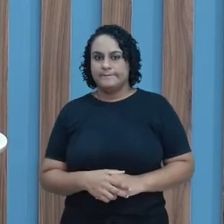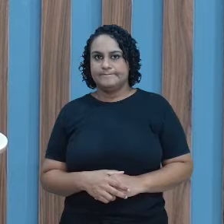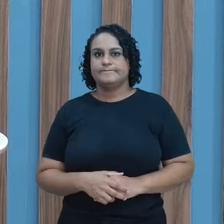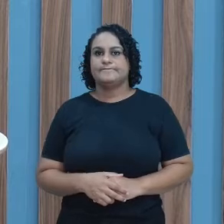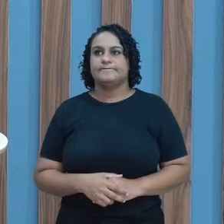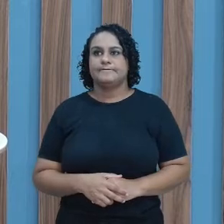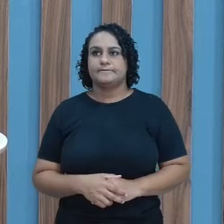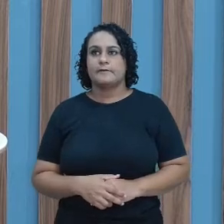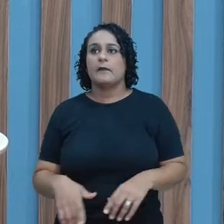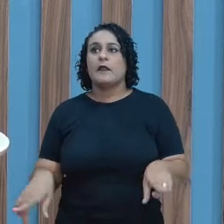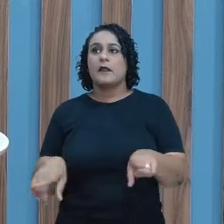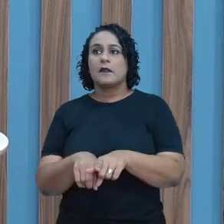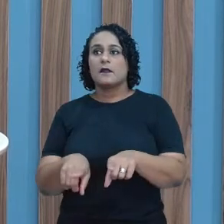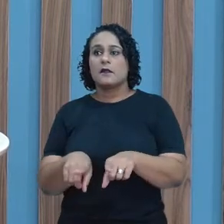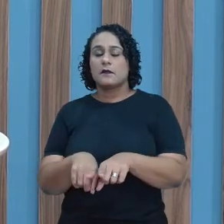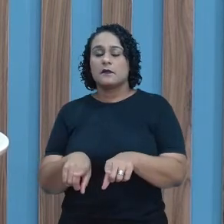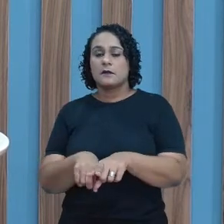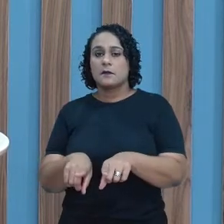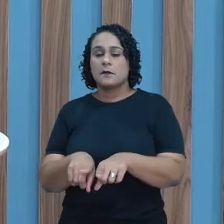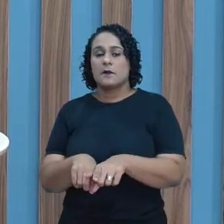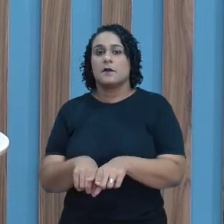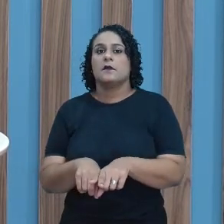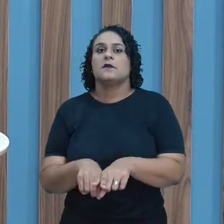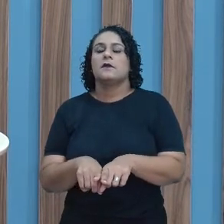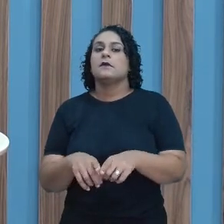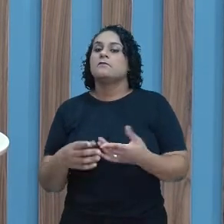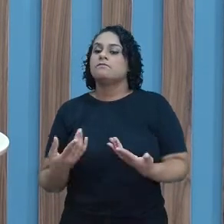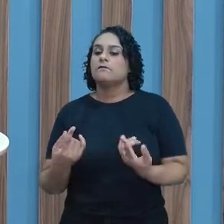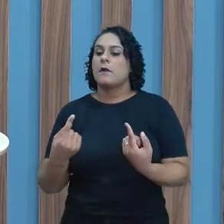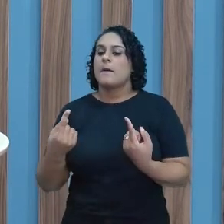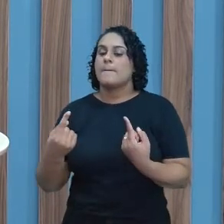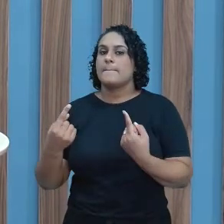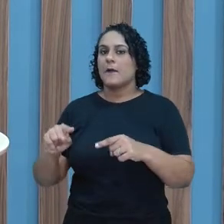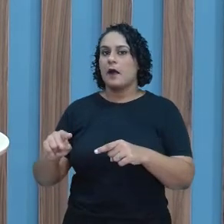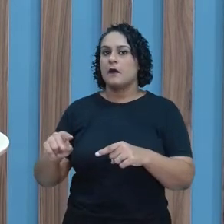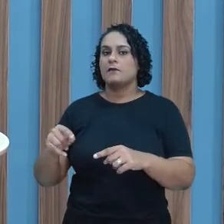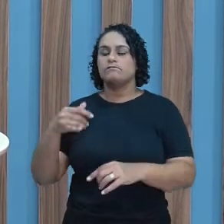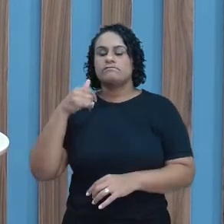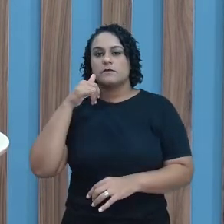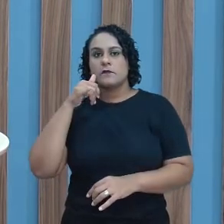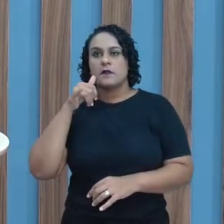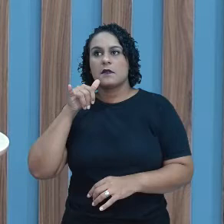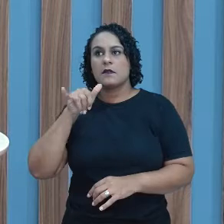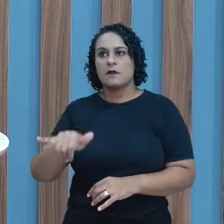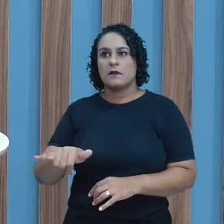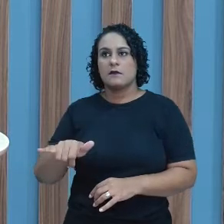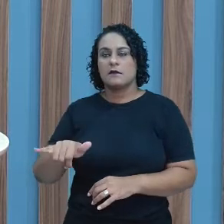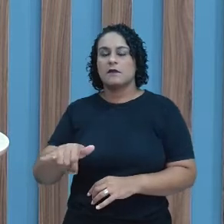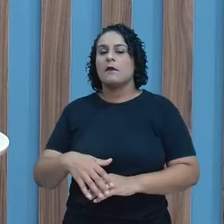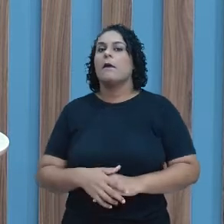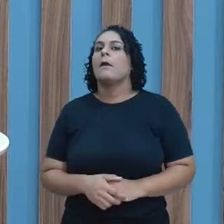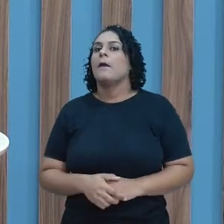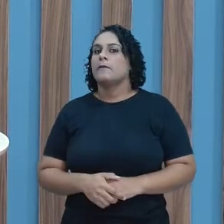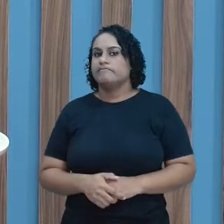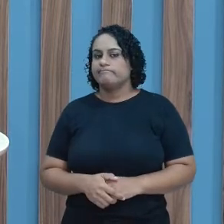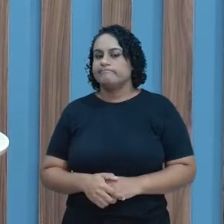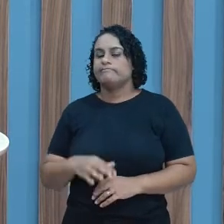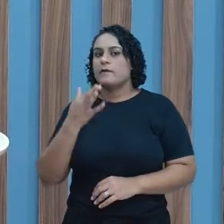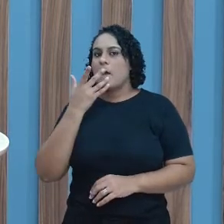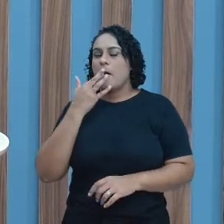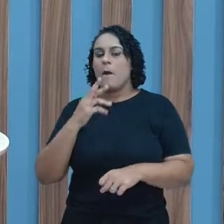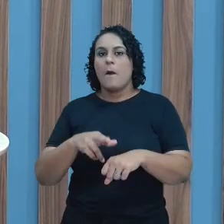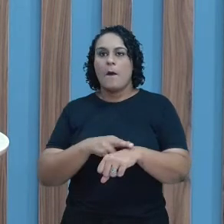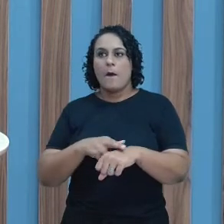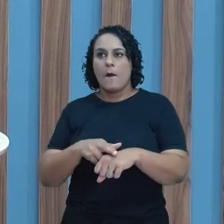da conscientização e prevenção ao lúpus, fibromialgia e o mal de Alzheimer. Também,